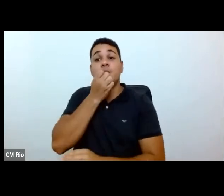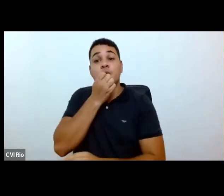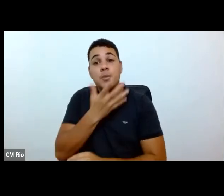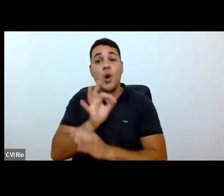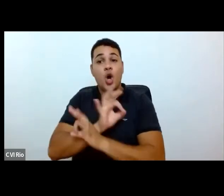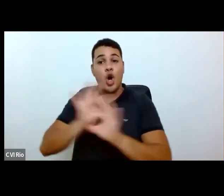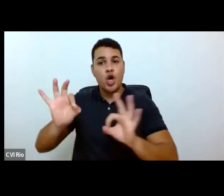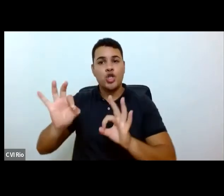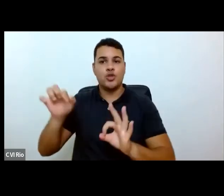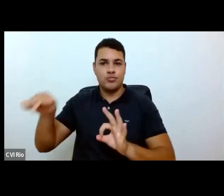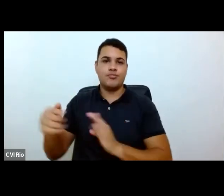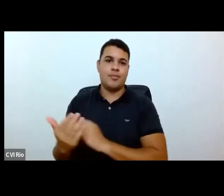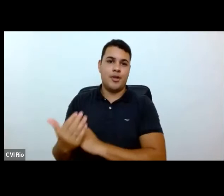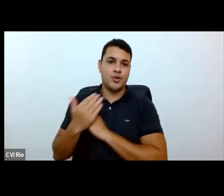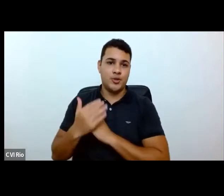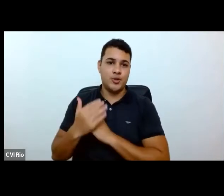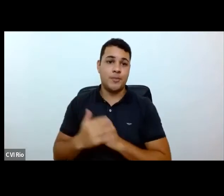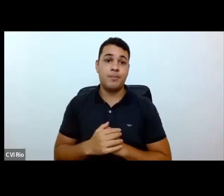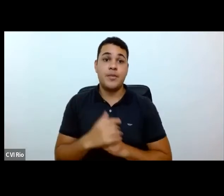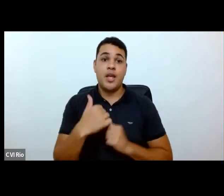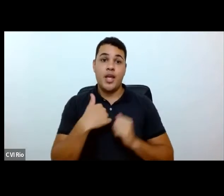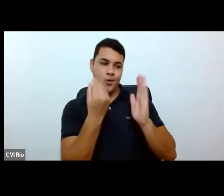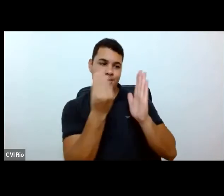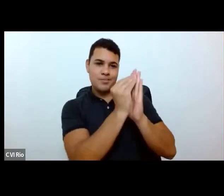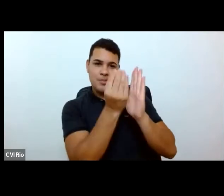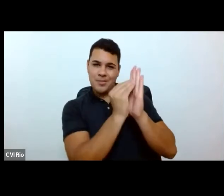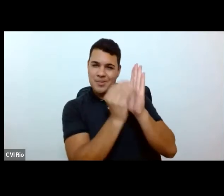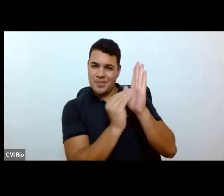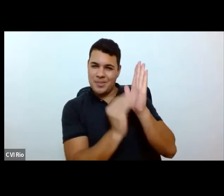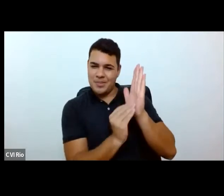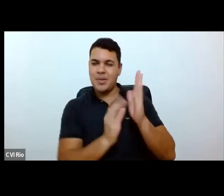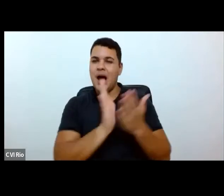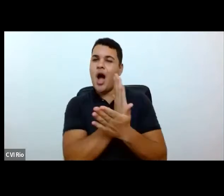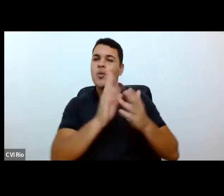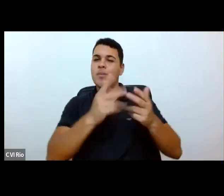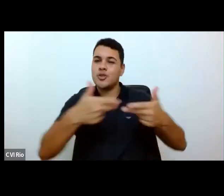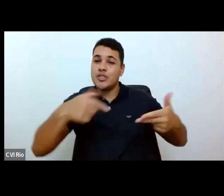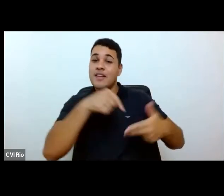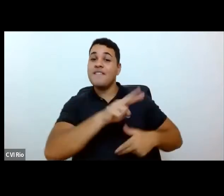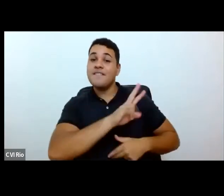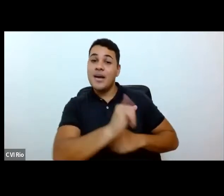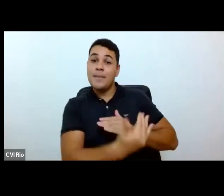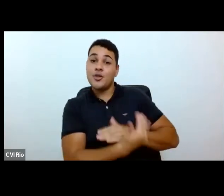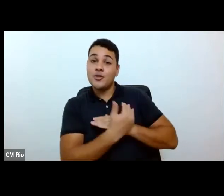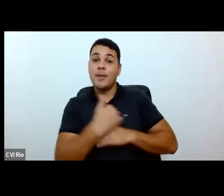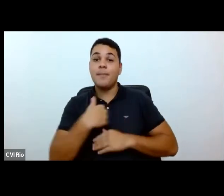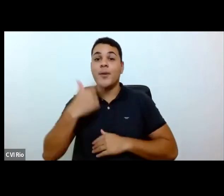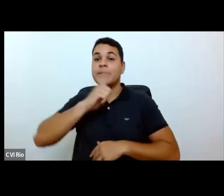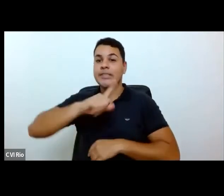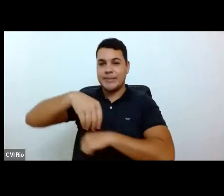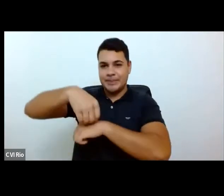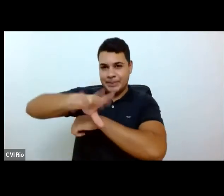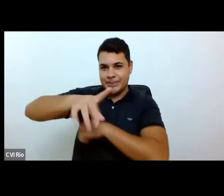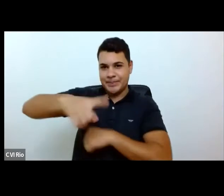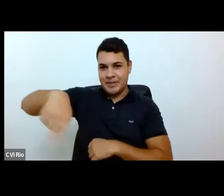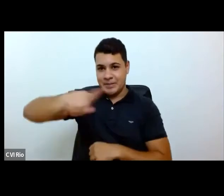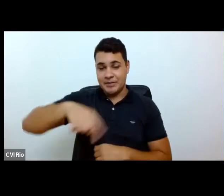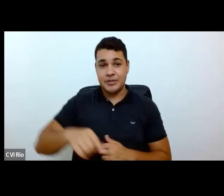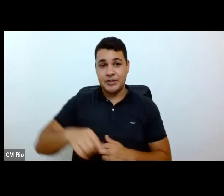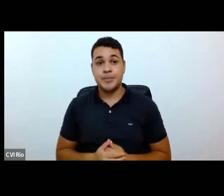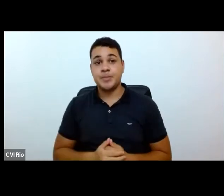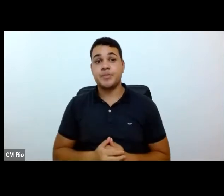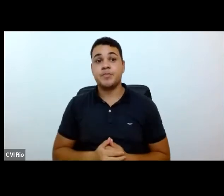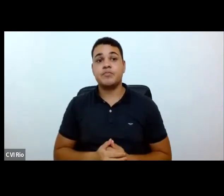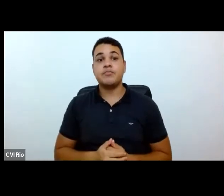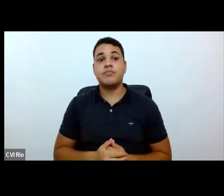algumas coisas que vão me ajudar já a guiar a fala para mim e ir concluindo. E aqui no Rio de Janeiro,